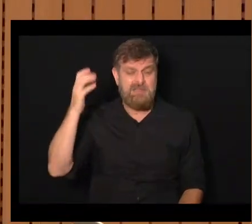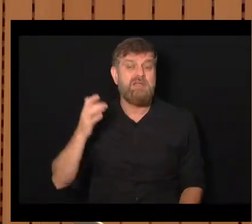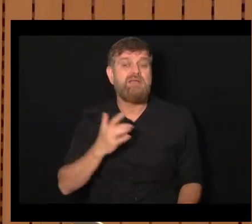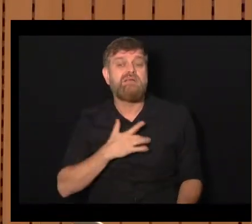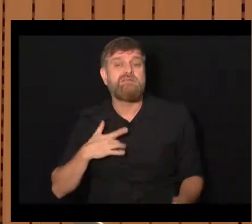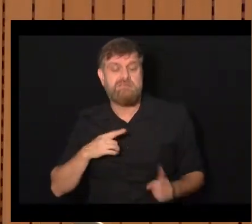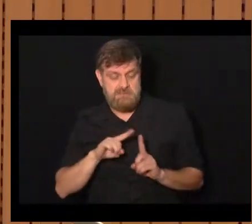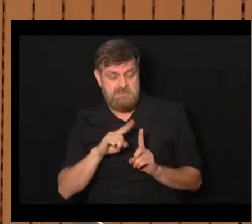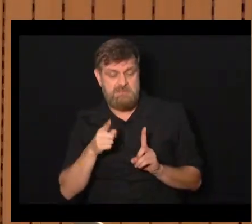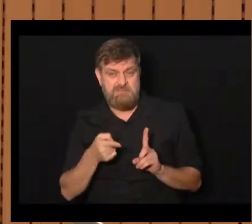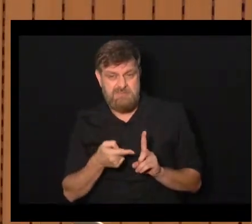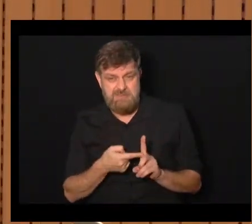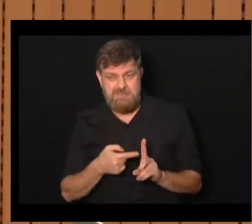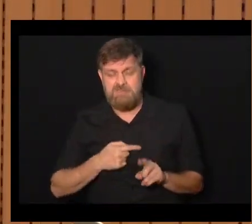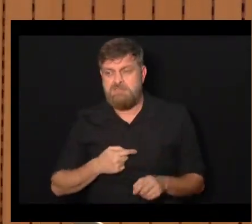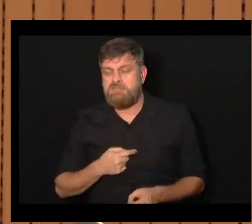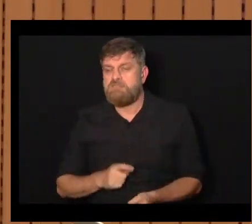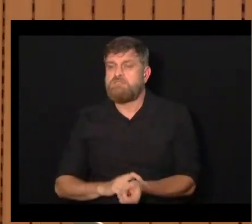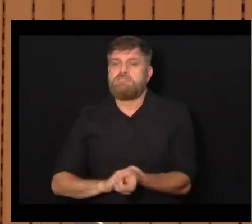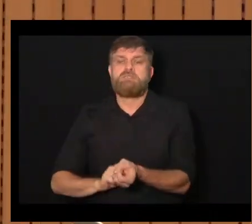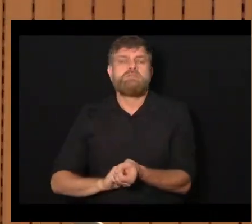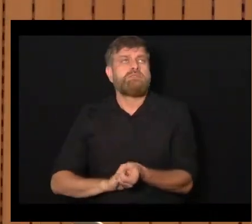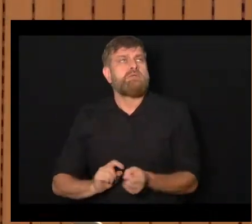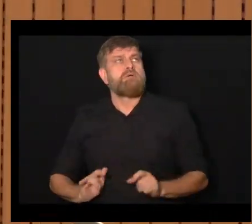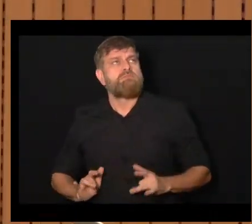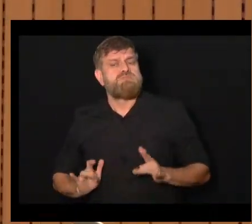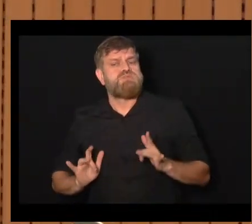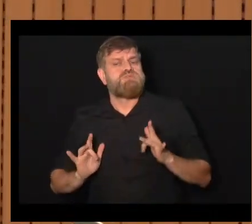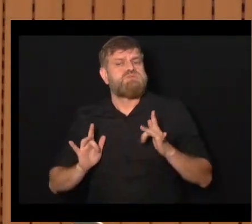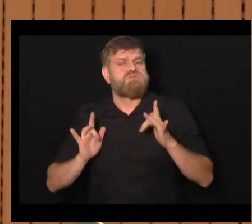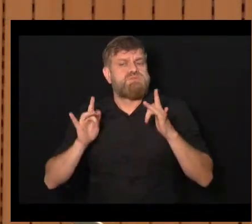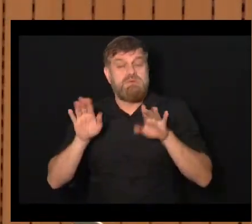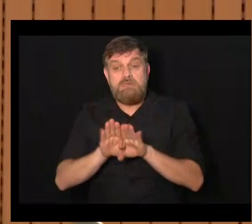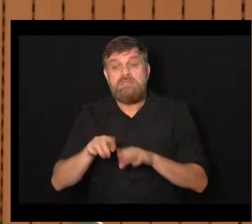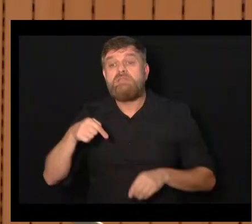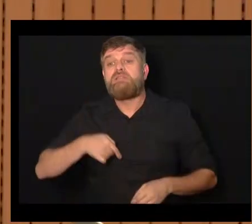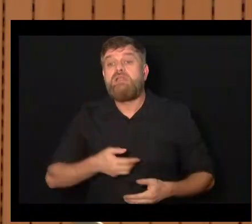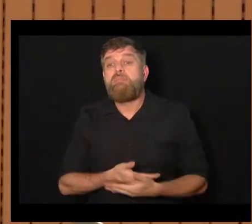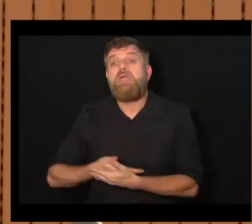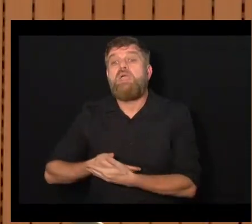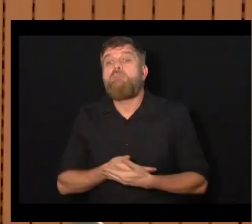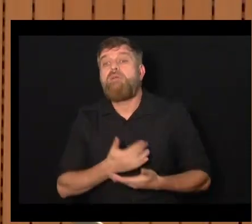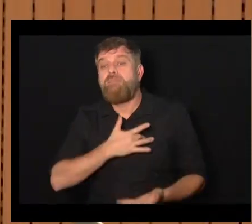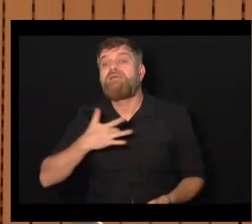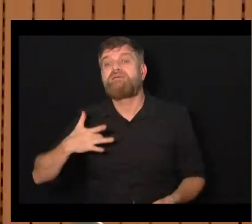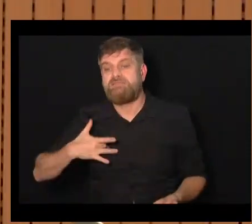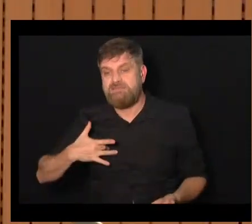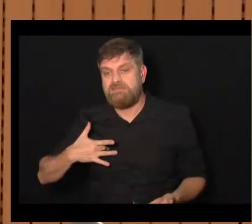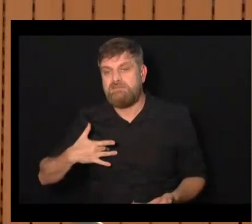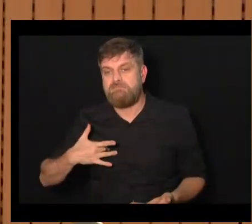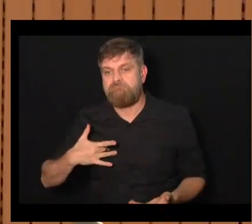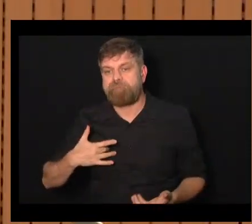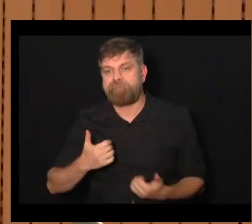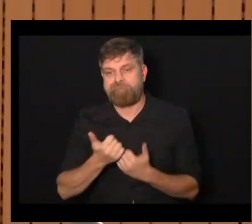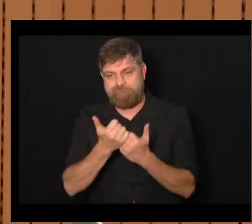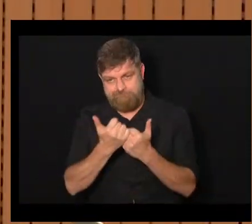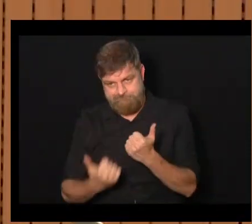porque uma mulher que está sob uma tensão tão forte impacta também a saúde da criança. Nós